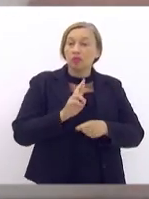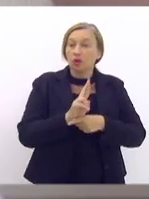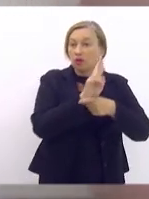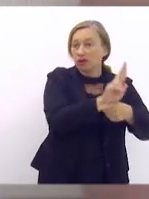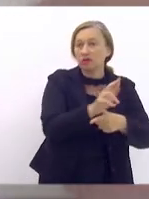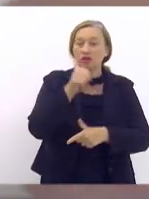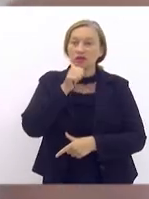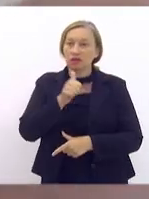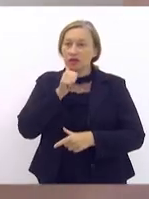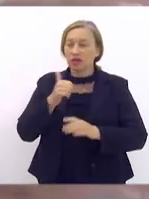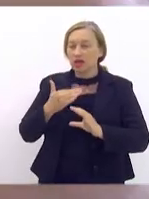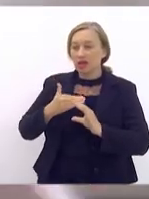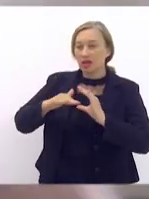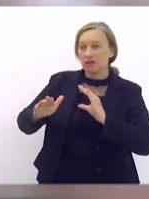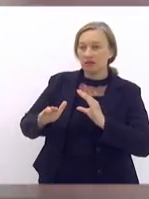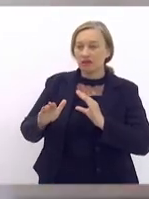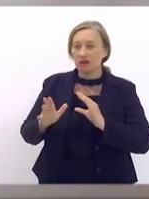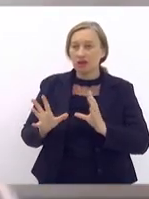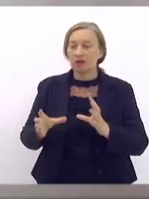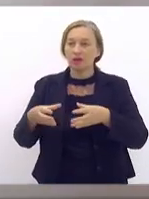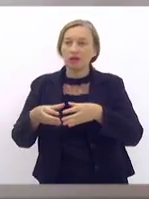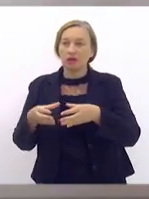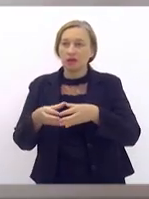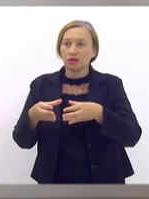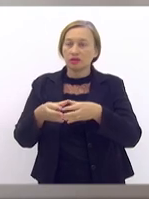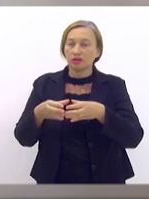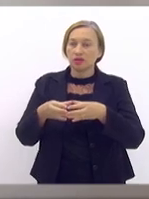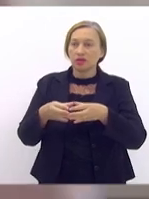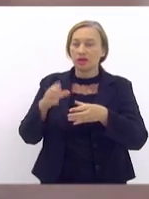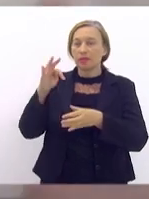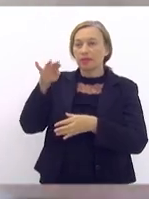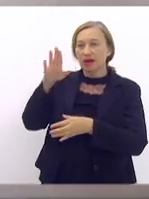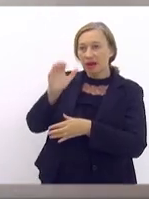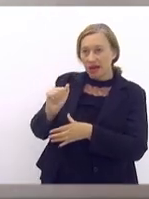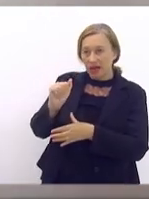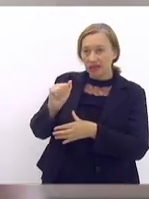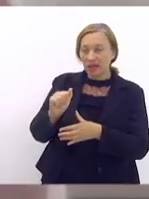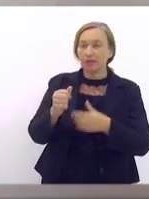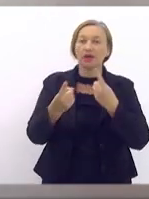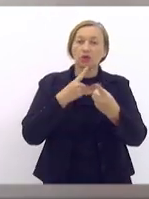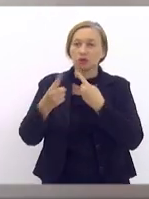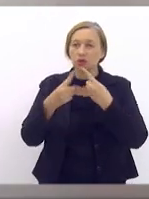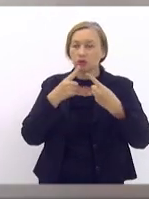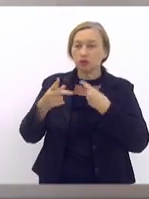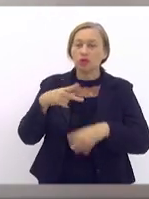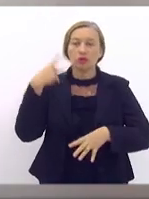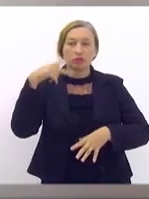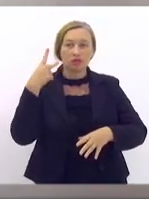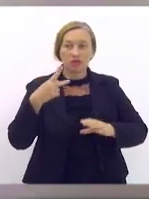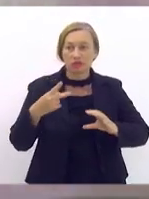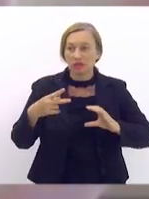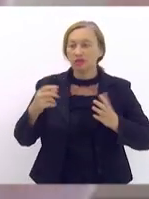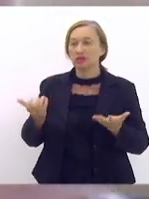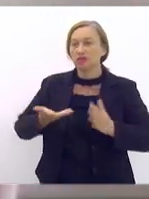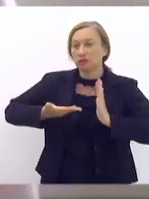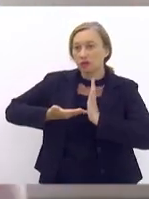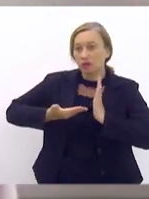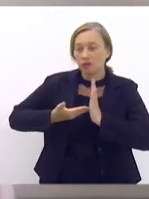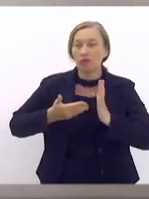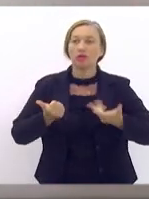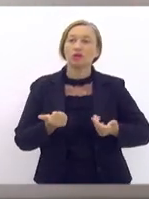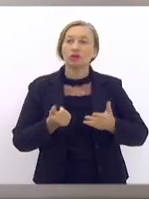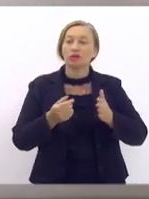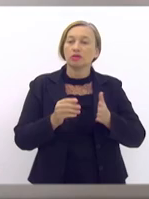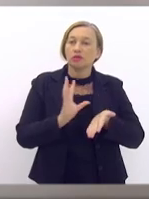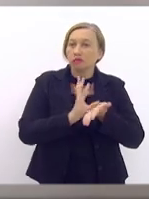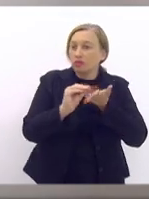essa demanda para a coordenadora da bancada, para que ela articule ali com os líderes partidários, com a presidência da Câmara, pautar